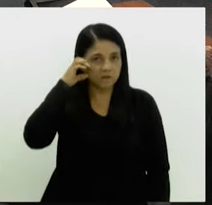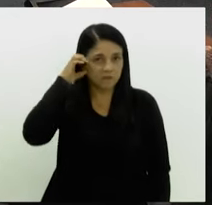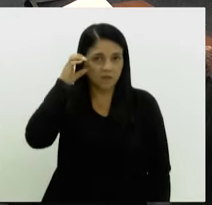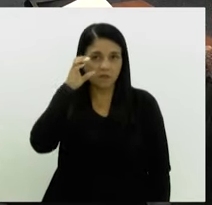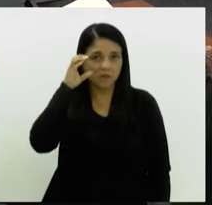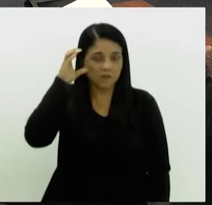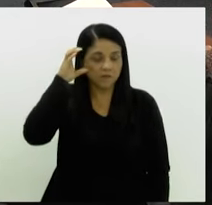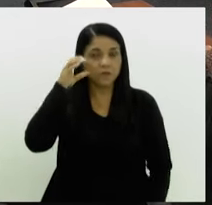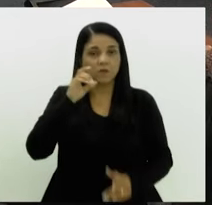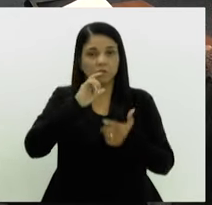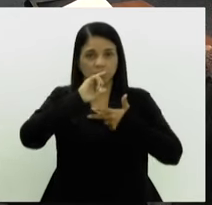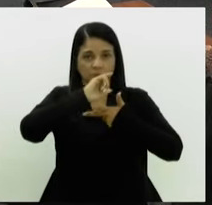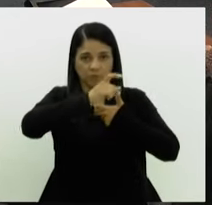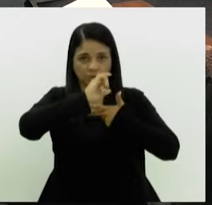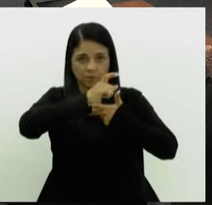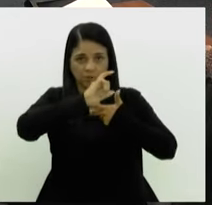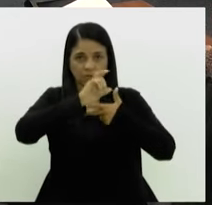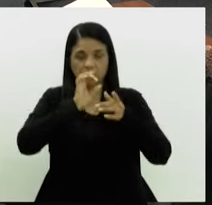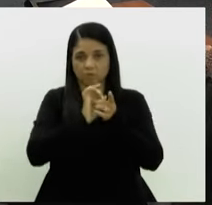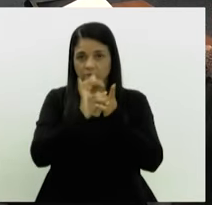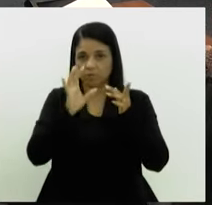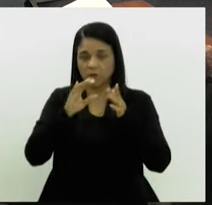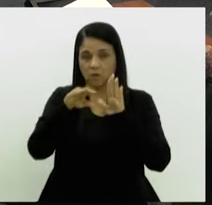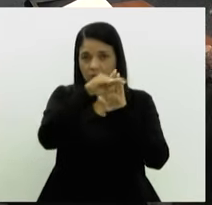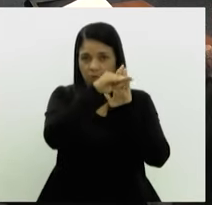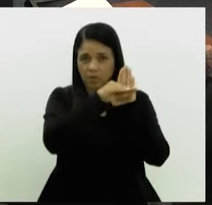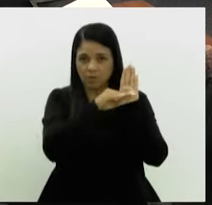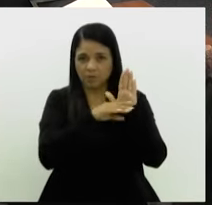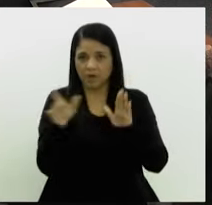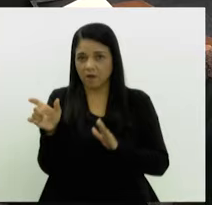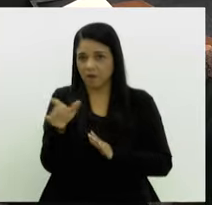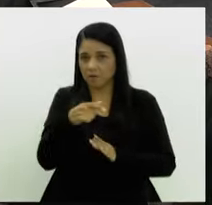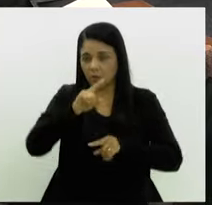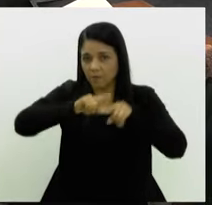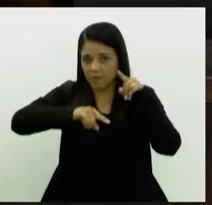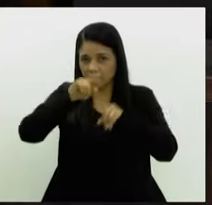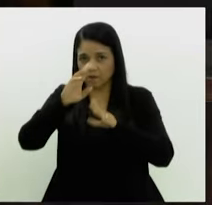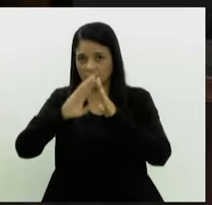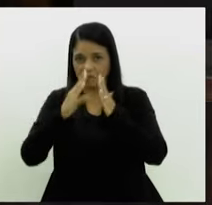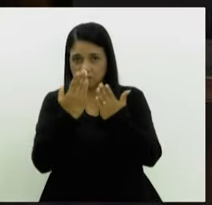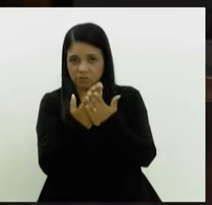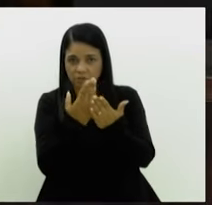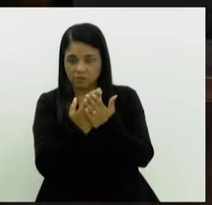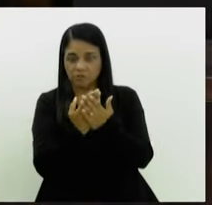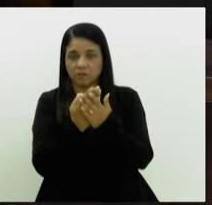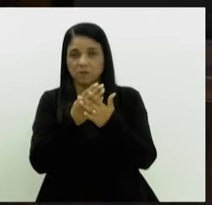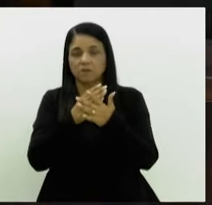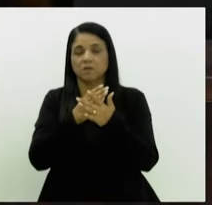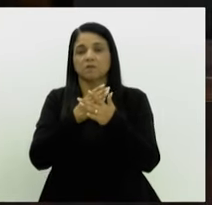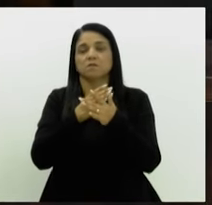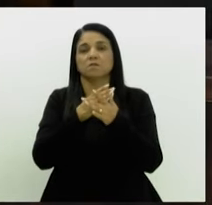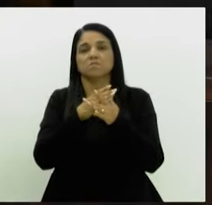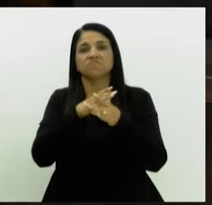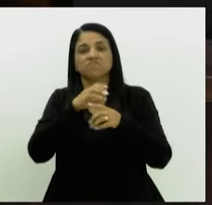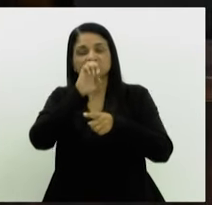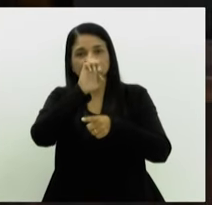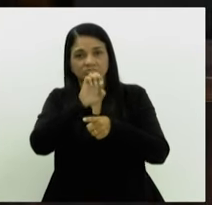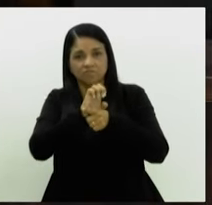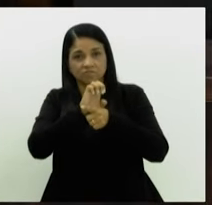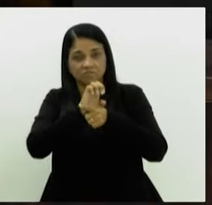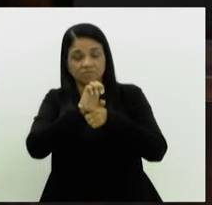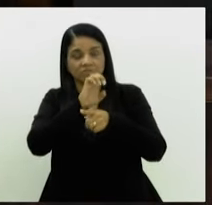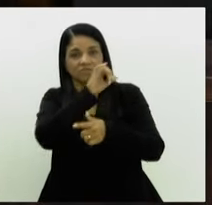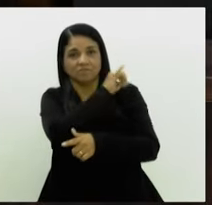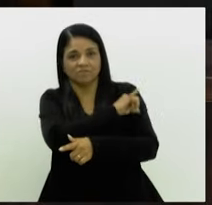Poder Executivo a implantar o programa Cartão Material Escolar na rede pública estadual de